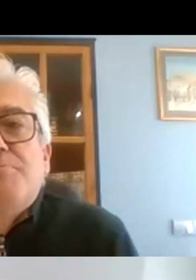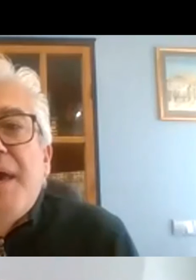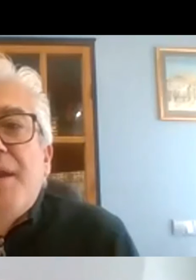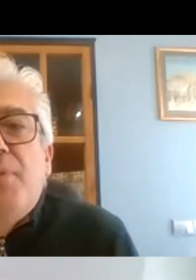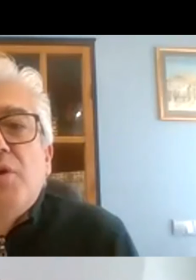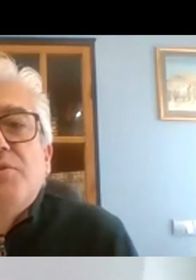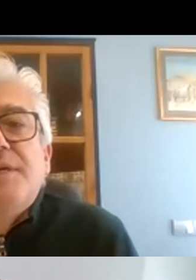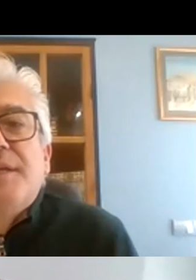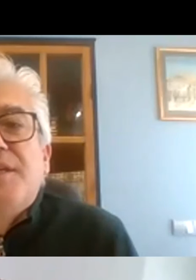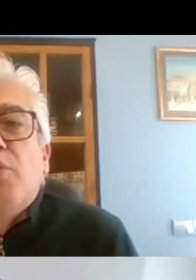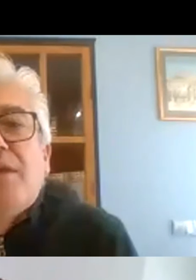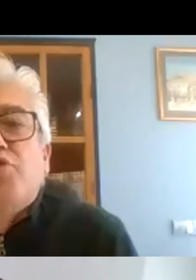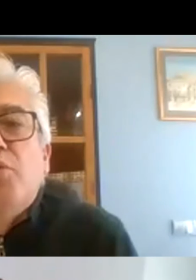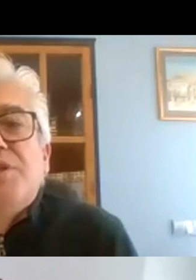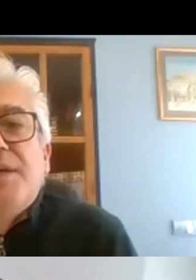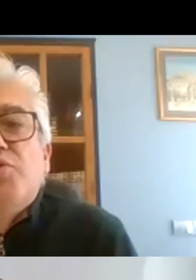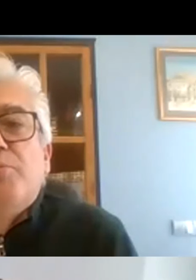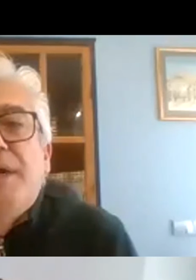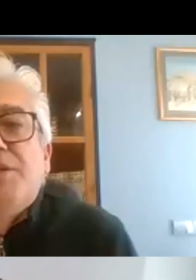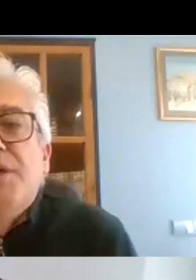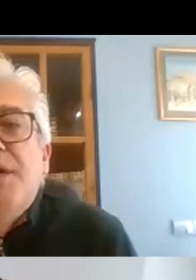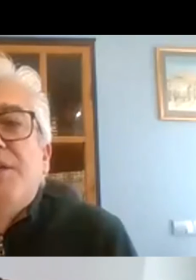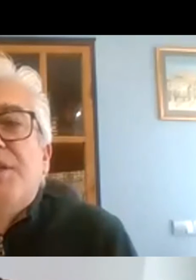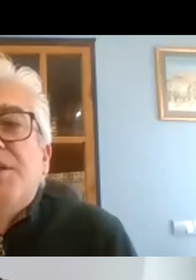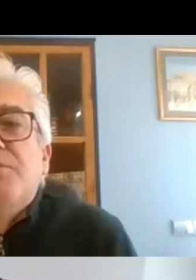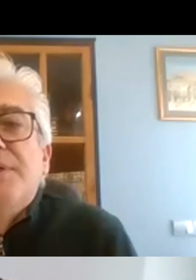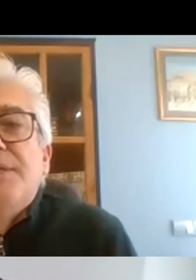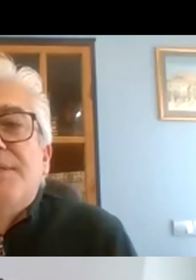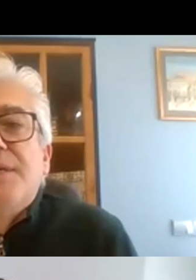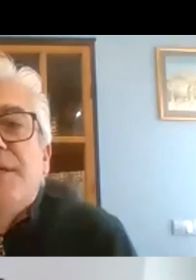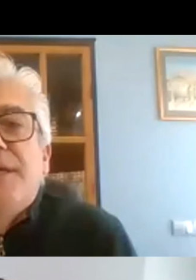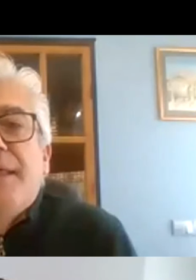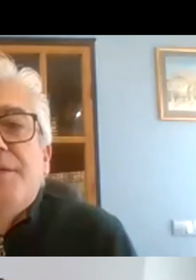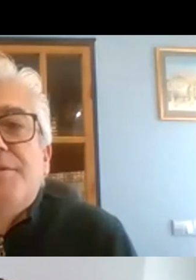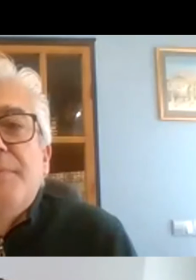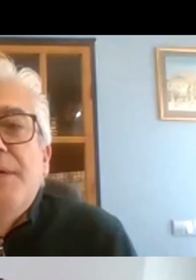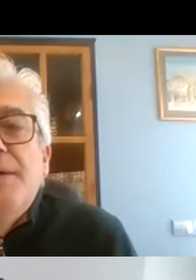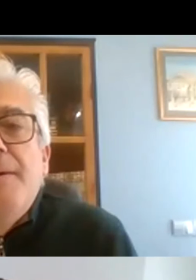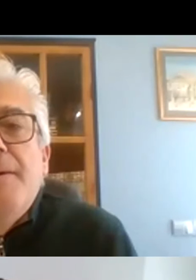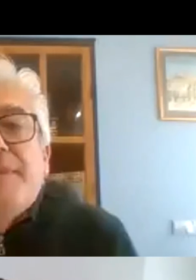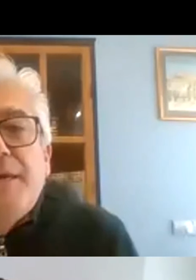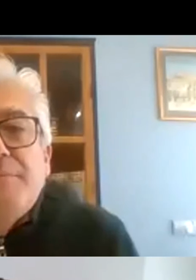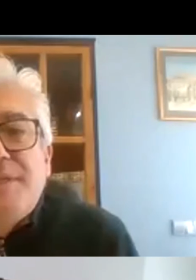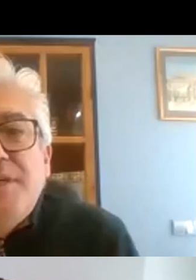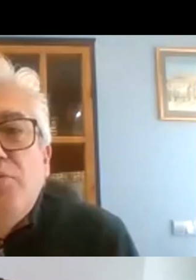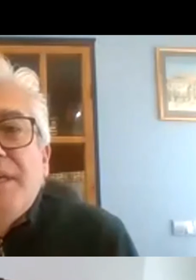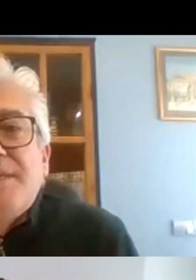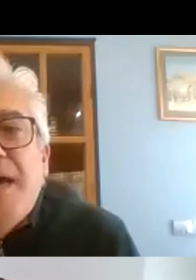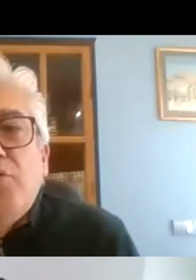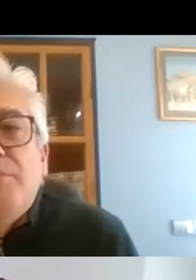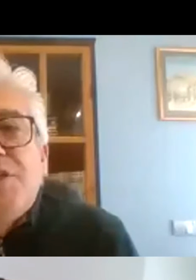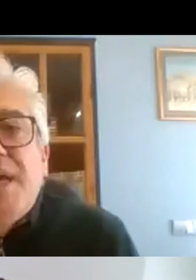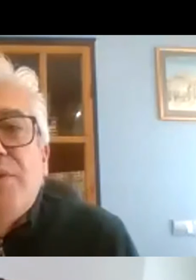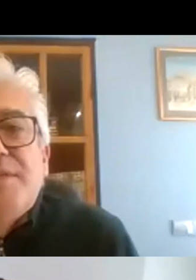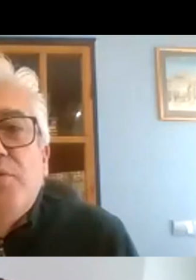se espera possam ser articulados com as redes europeias que estejam a ser criadas. Tem merecido